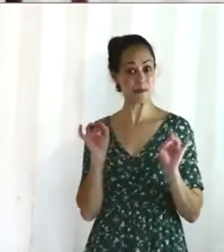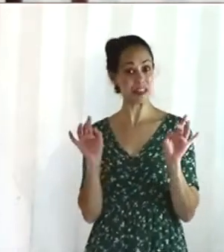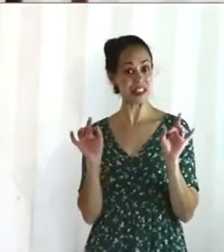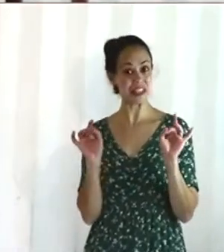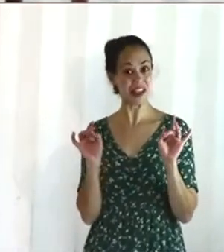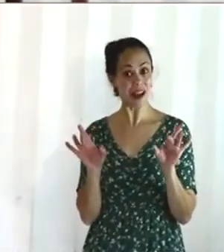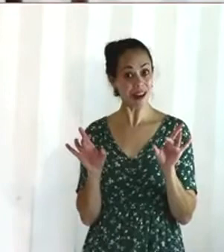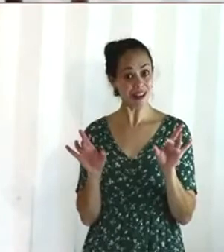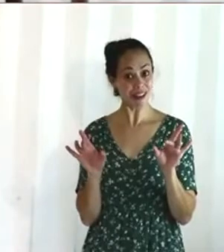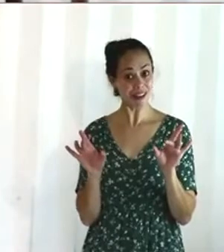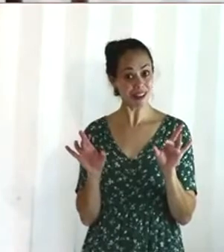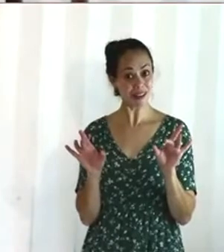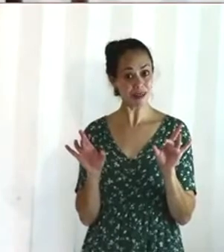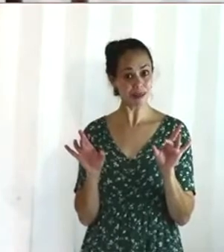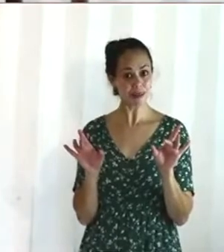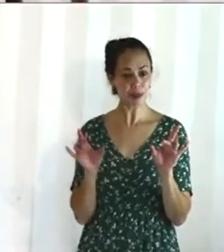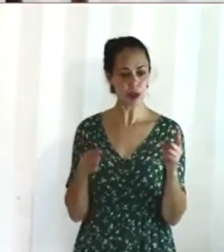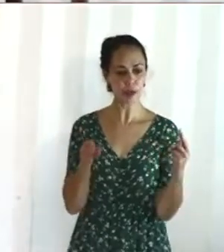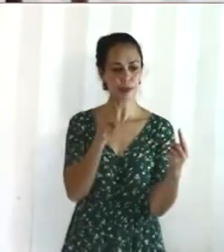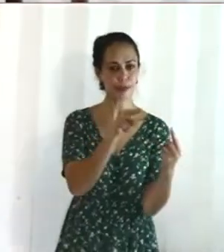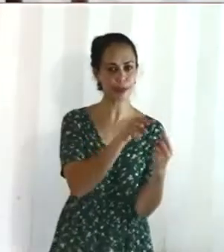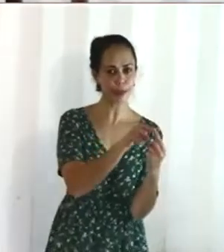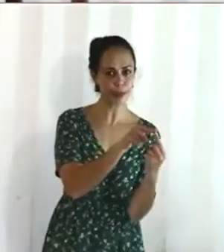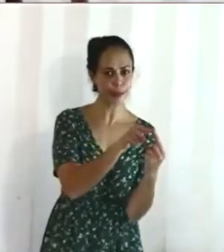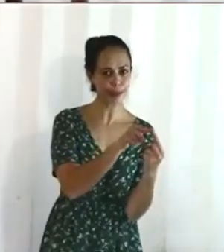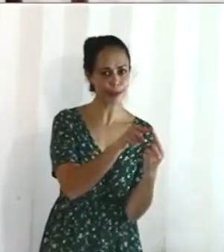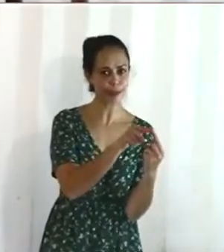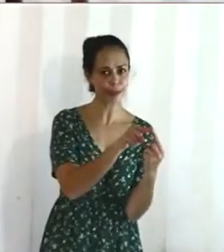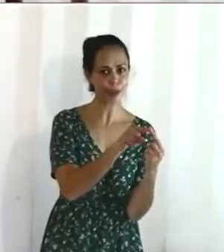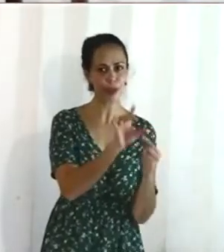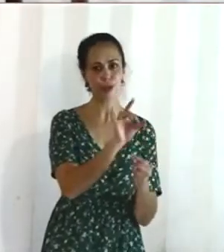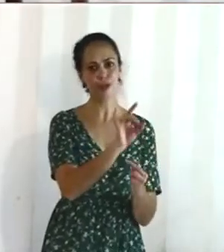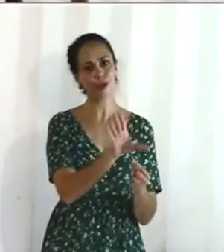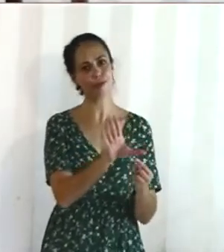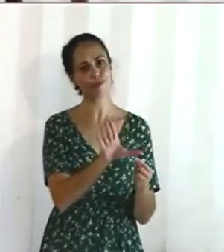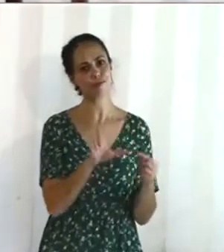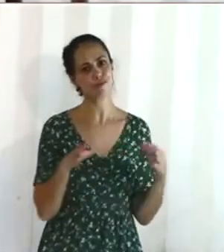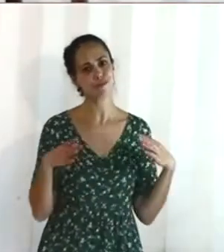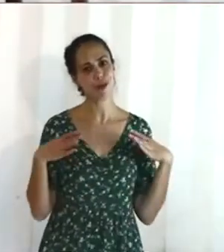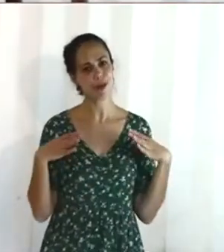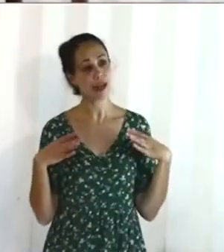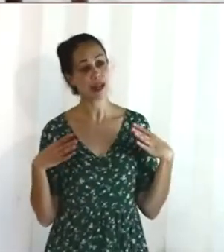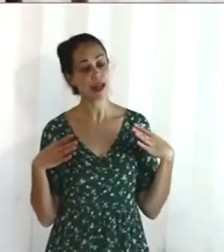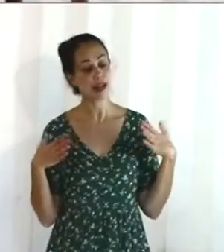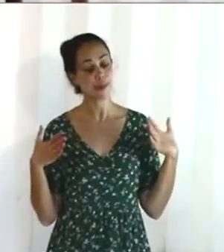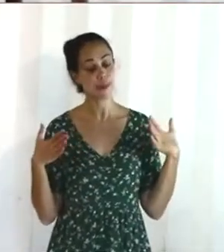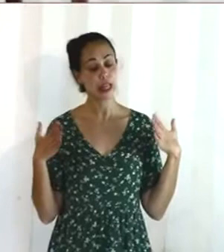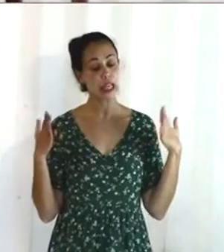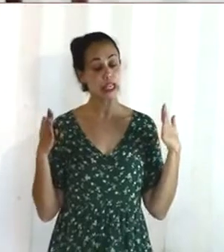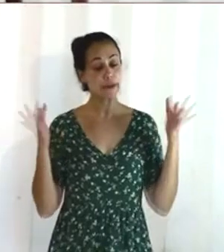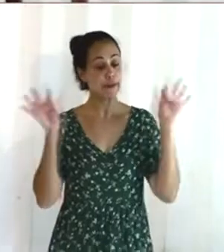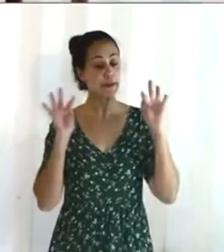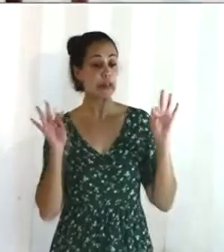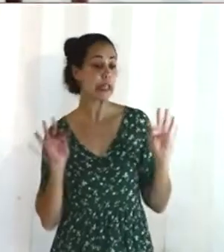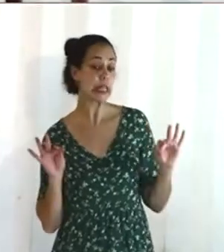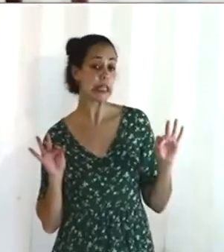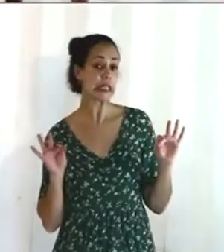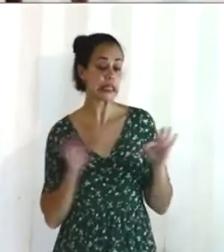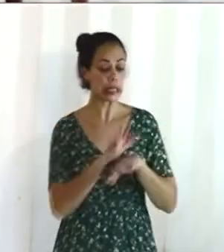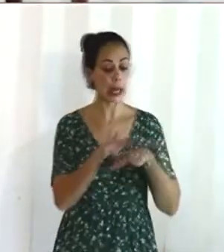Mas o nosso foco muitas das vezes está na festa, no presente e nas pessoas que